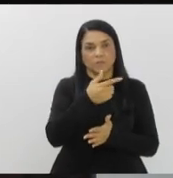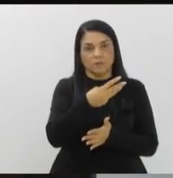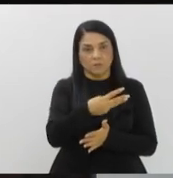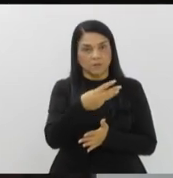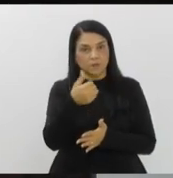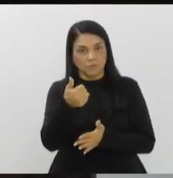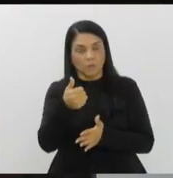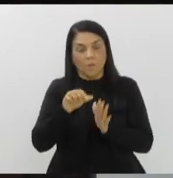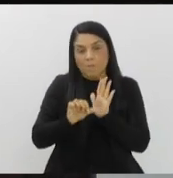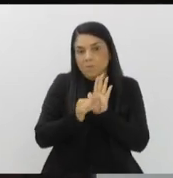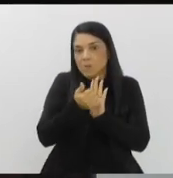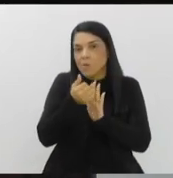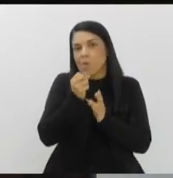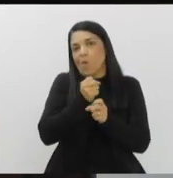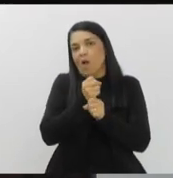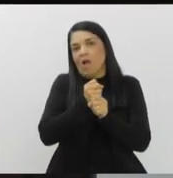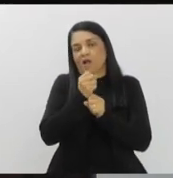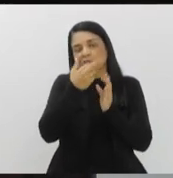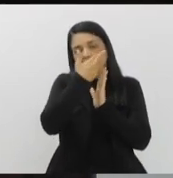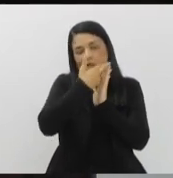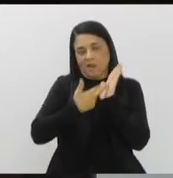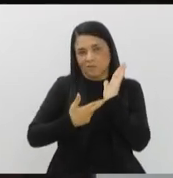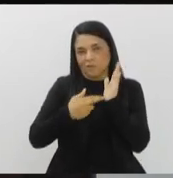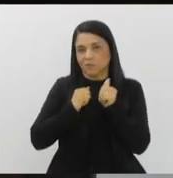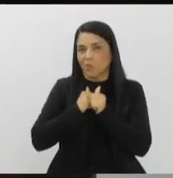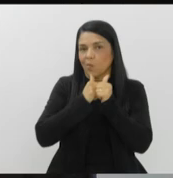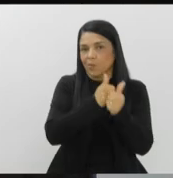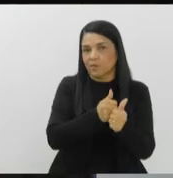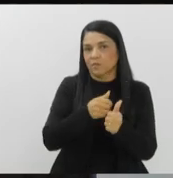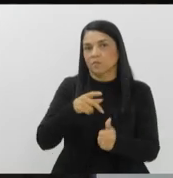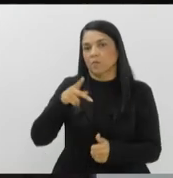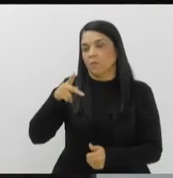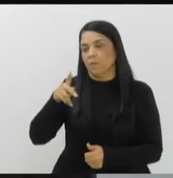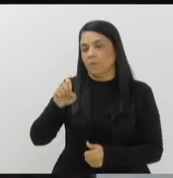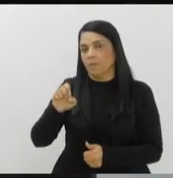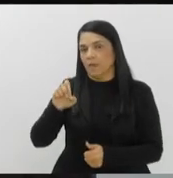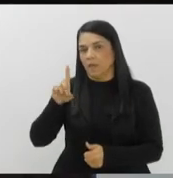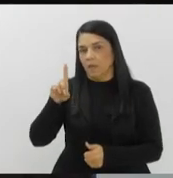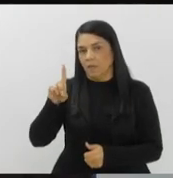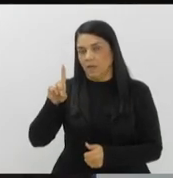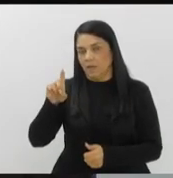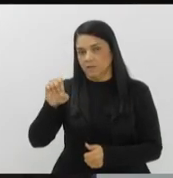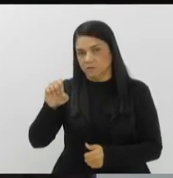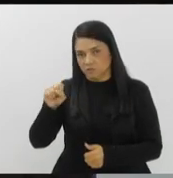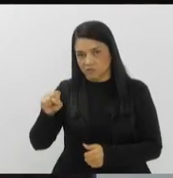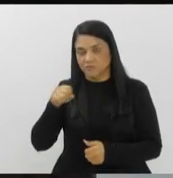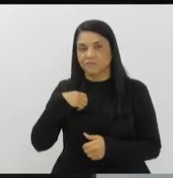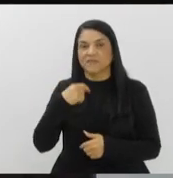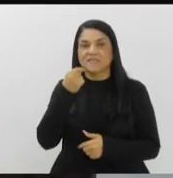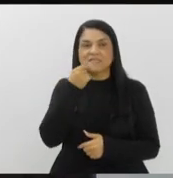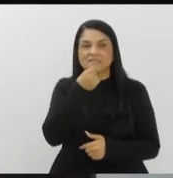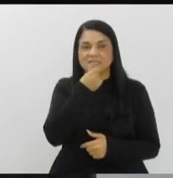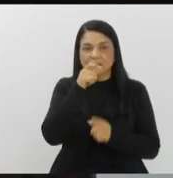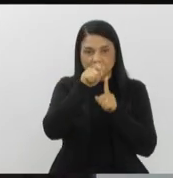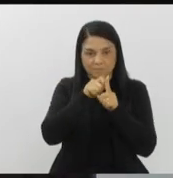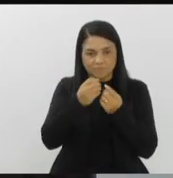do relatório de acompanhamento do PEDES, que ele vai ser entregue em setembro, na época também da revisão do